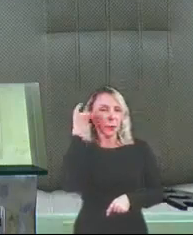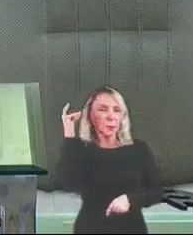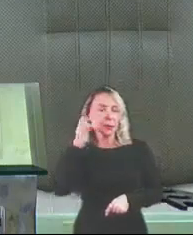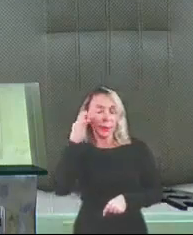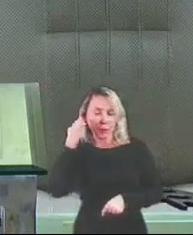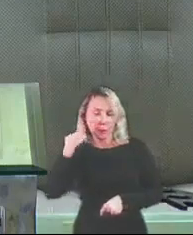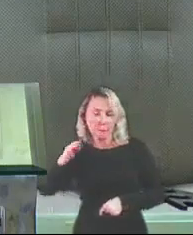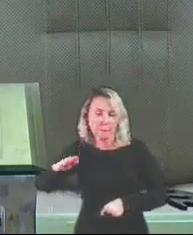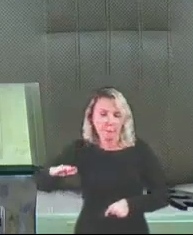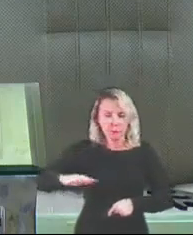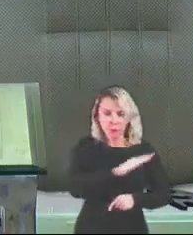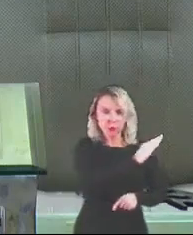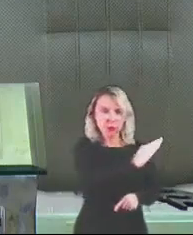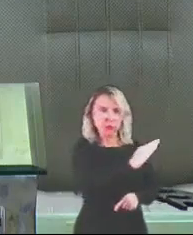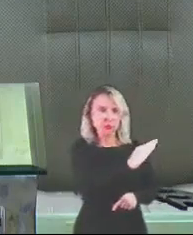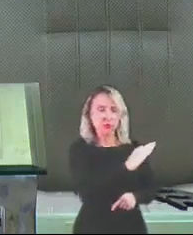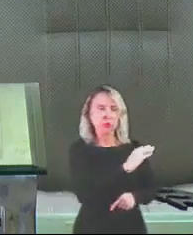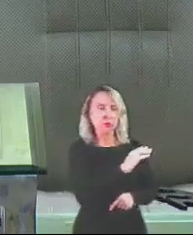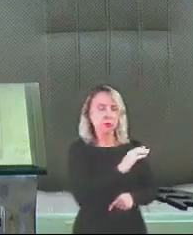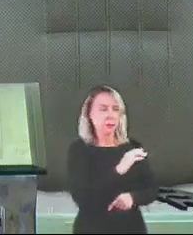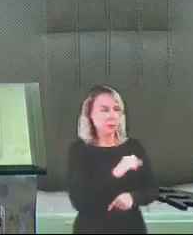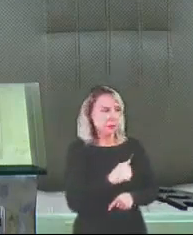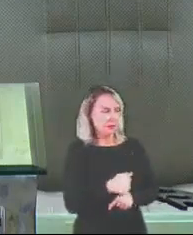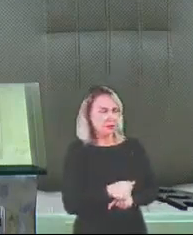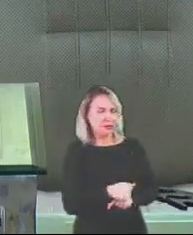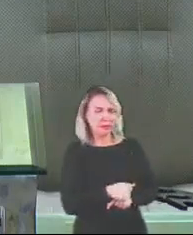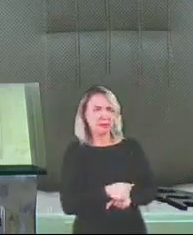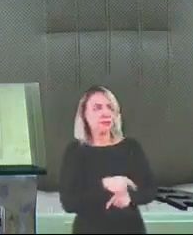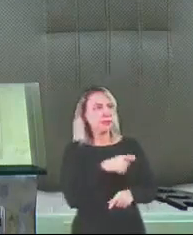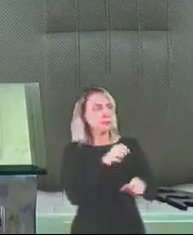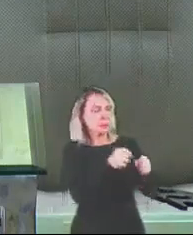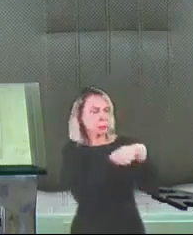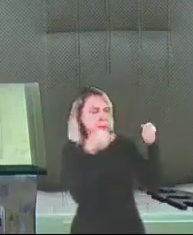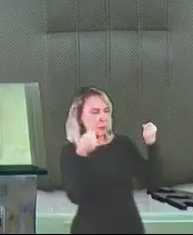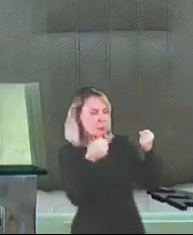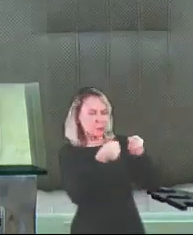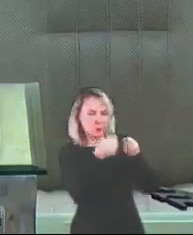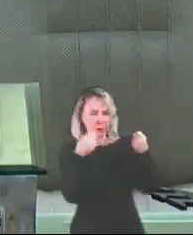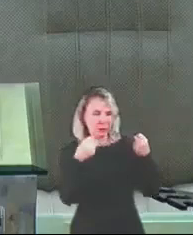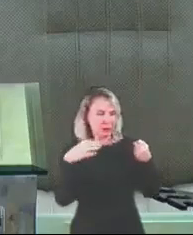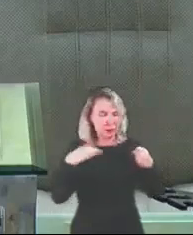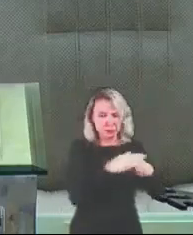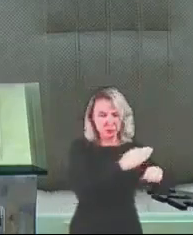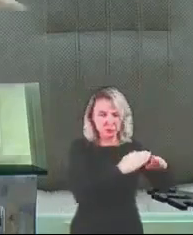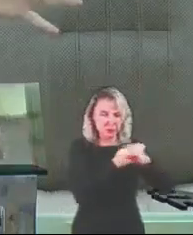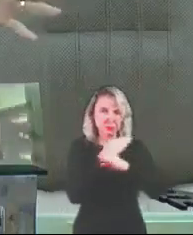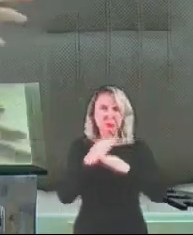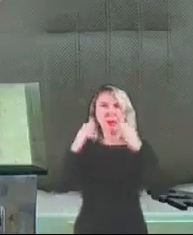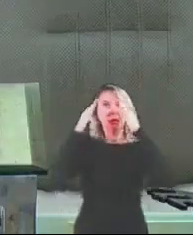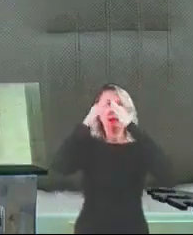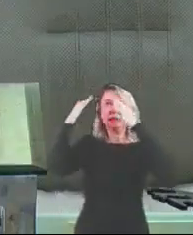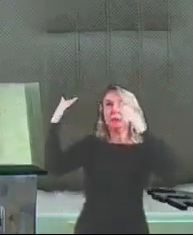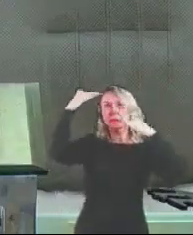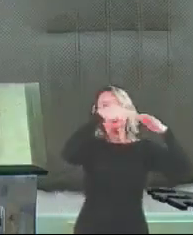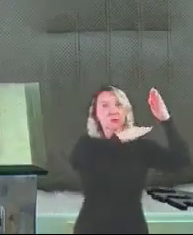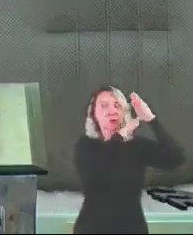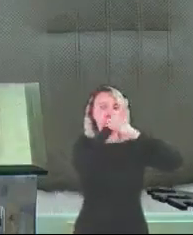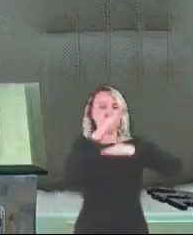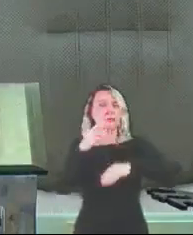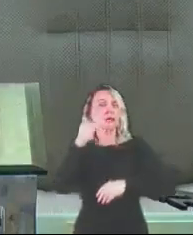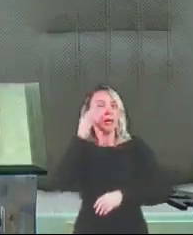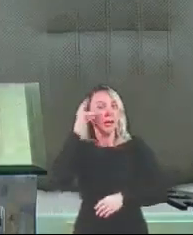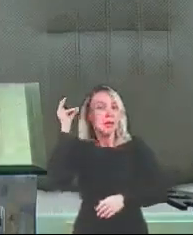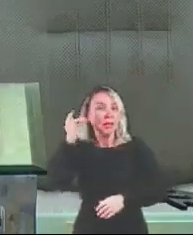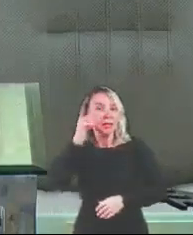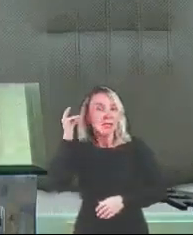começou a vir rato. Ele disse que abria a gaveta do guarda-roupa, rato. Ele ia para o banheiro, rato. Rato na telha, rato todo lado. E ele disse: não,